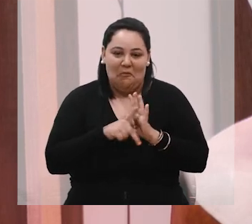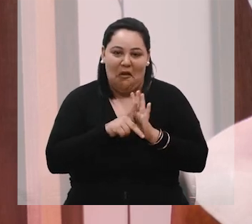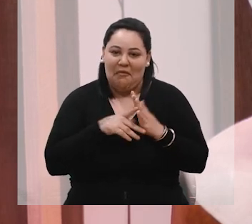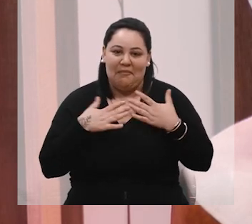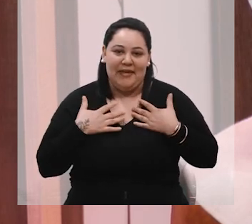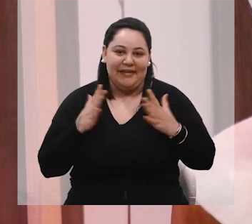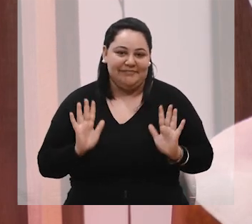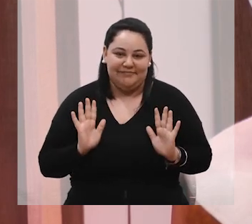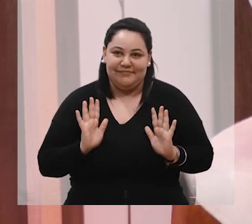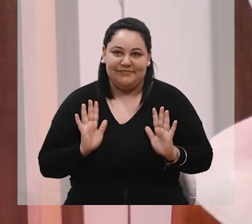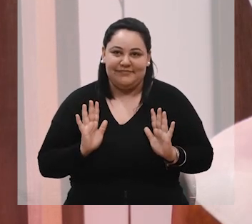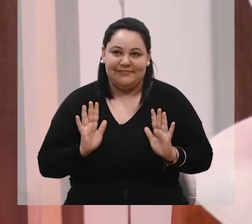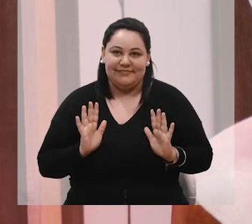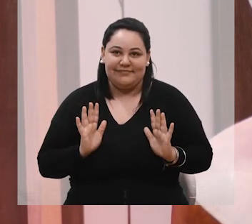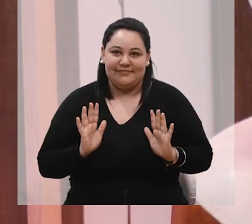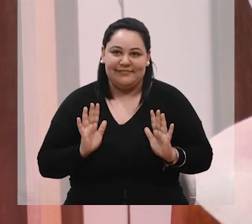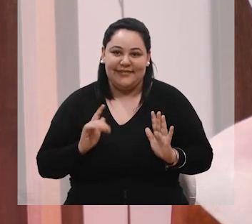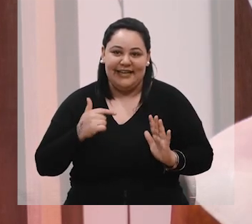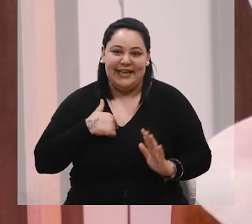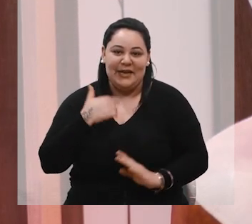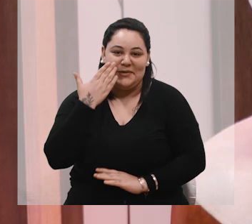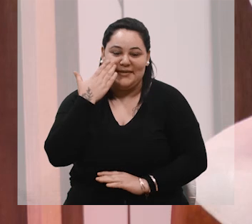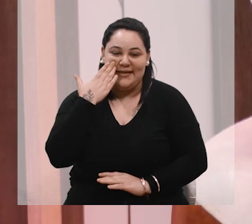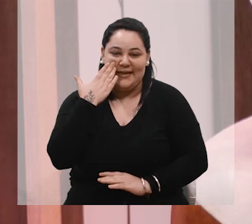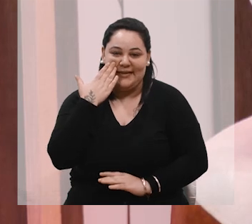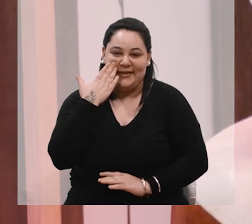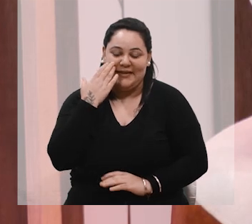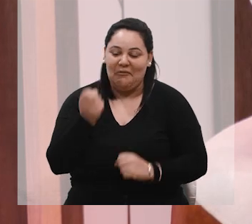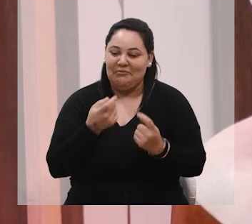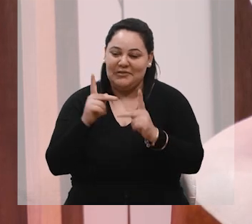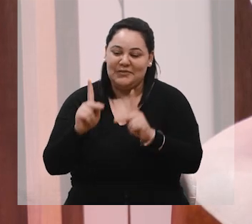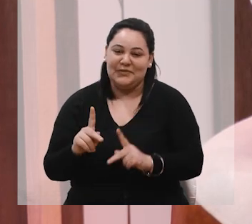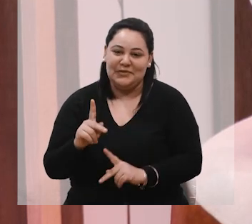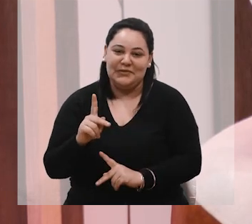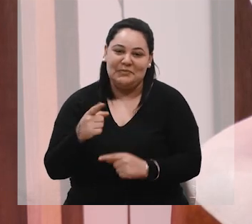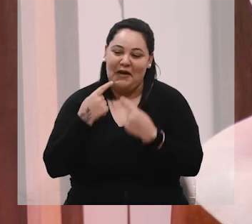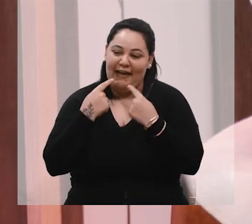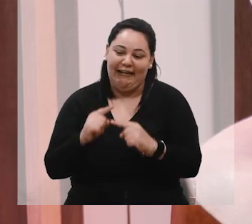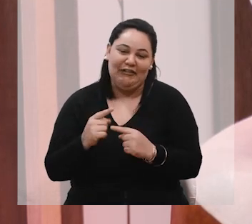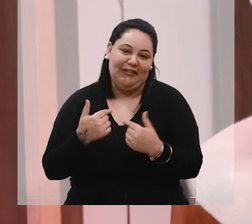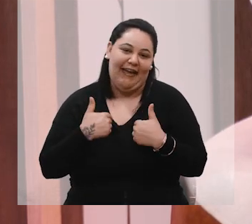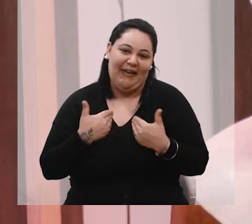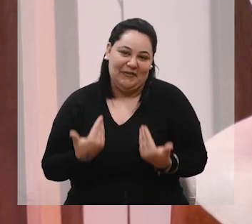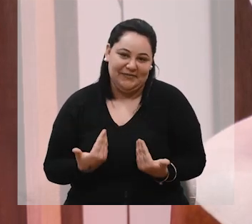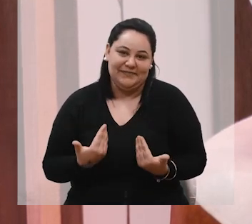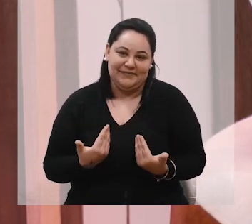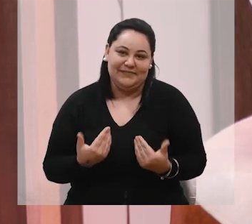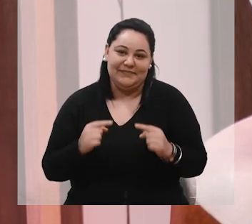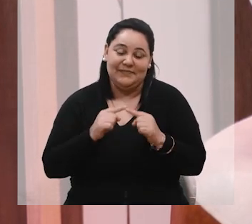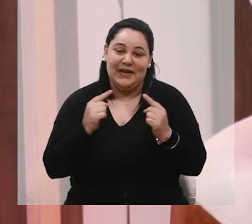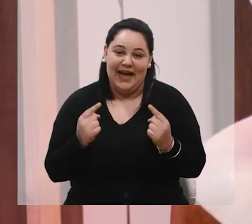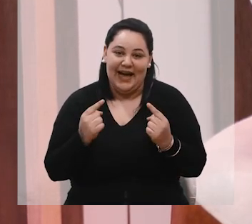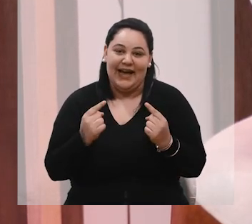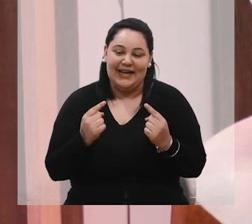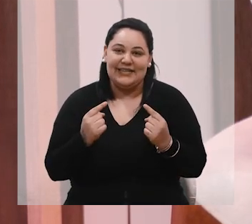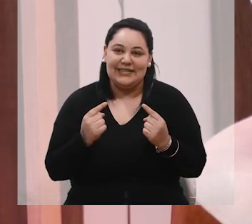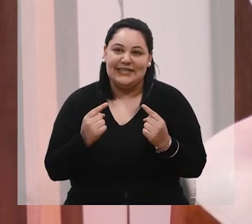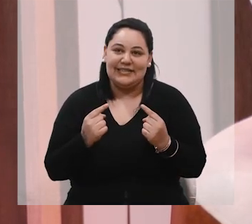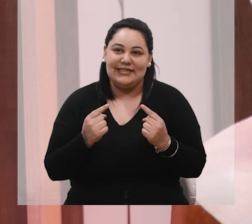Eu sei que eu posso ser linchada por isso, mas... a produção artística,